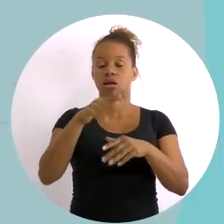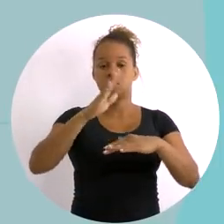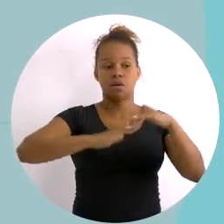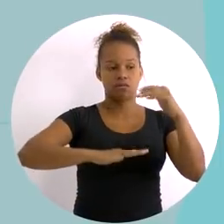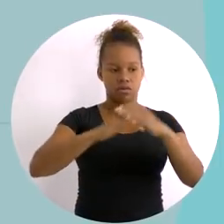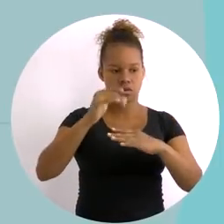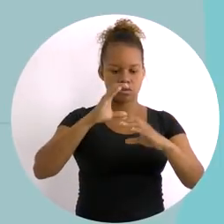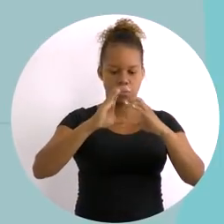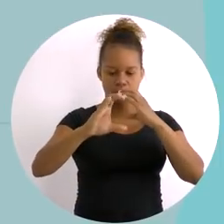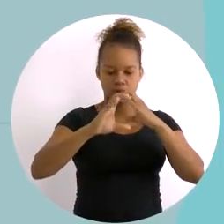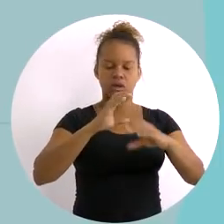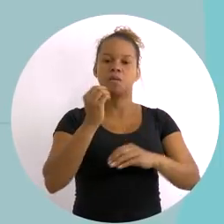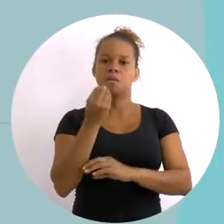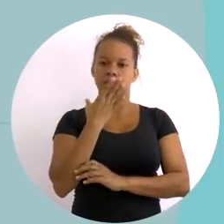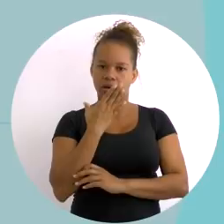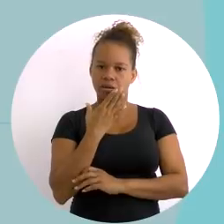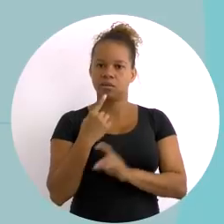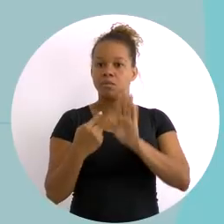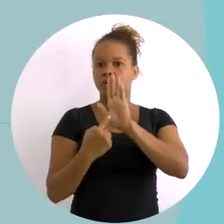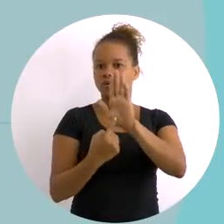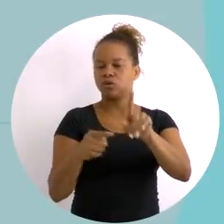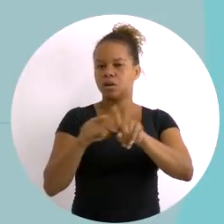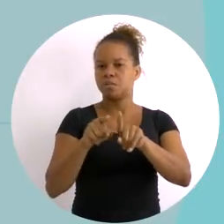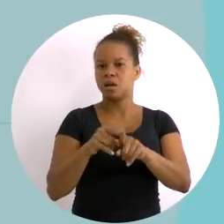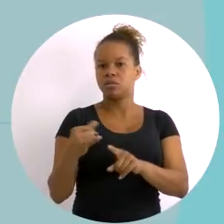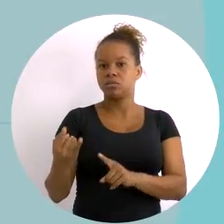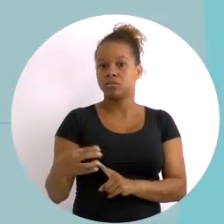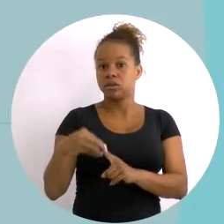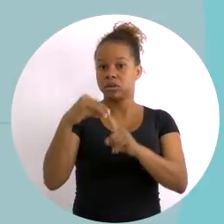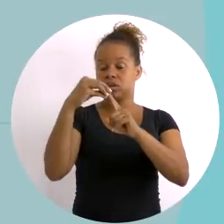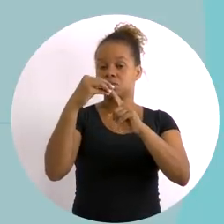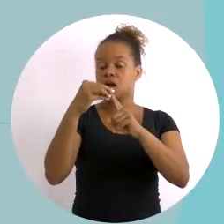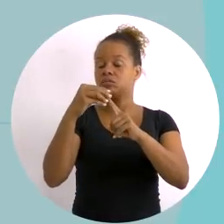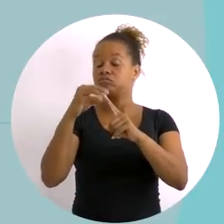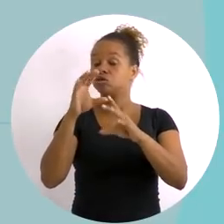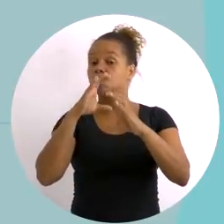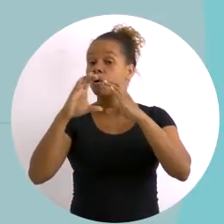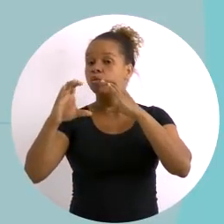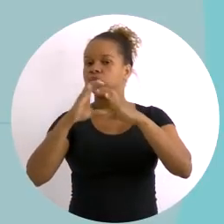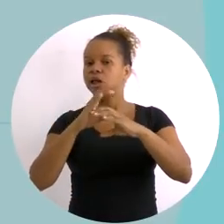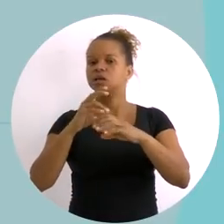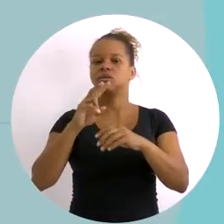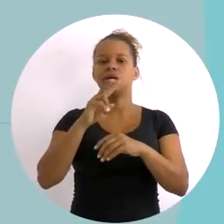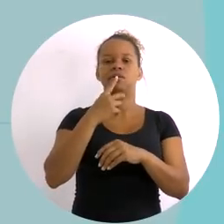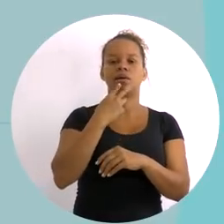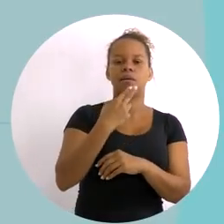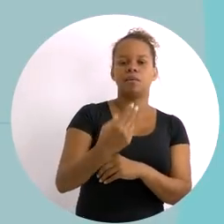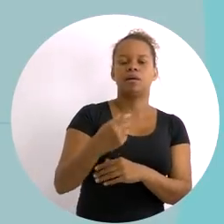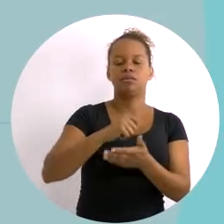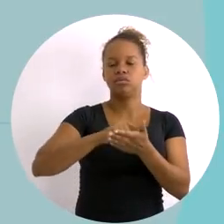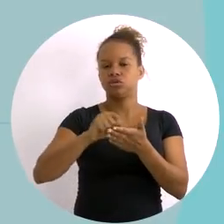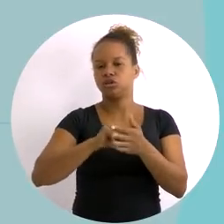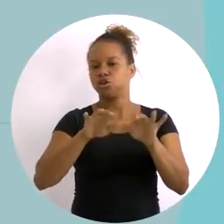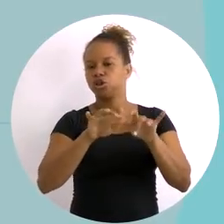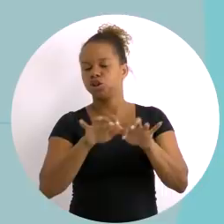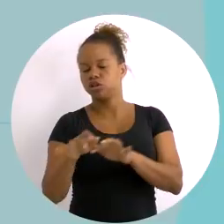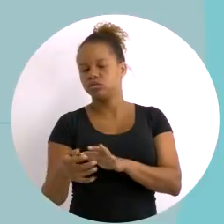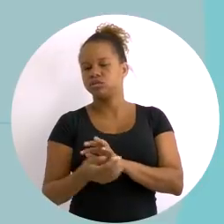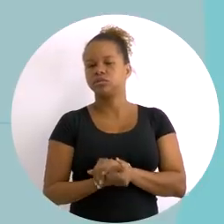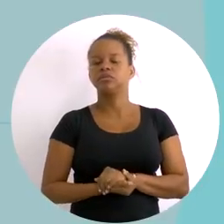profissionais que se comunicam bem, mostrou os principais tipos de comunicação, verbal, oral, escrita,